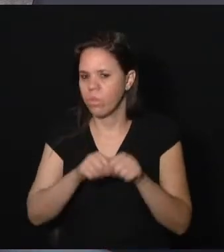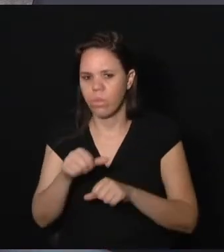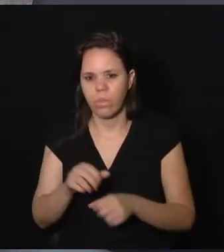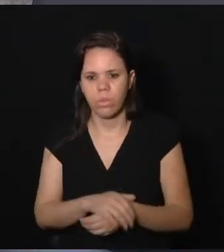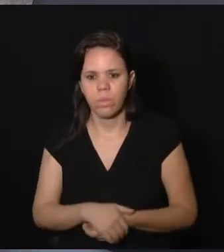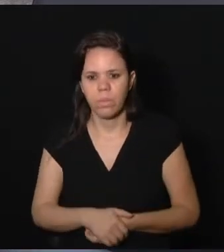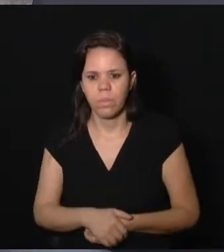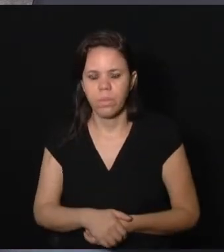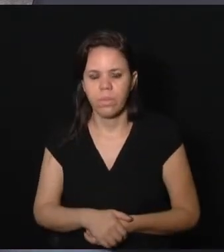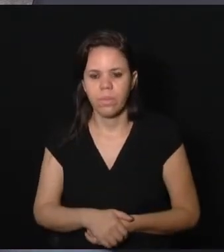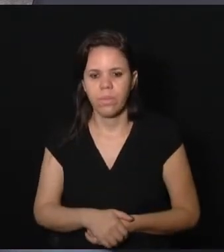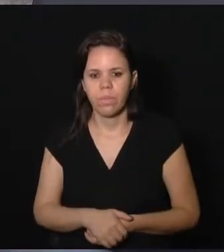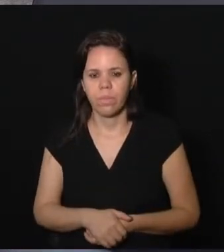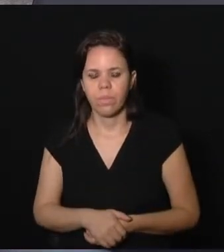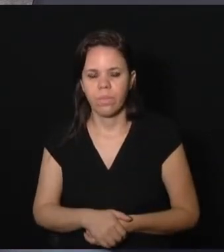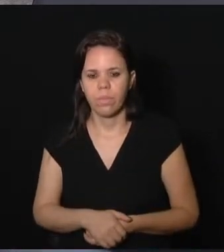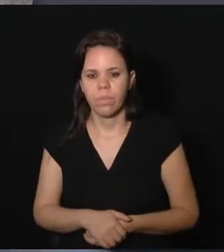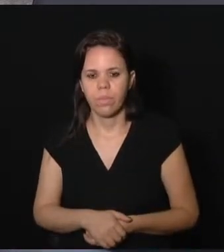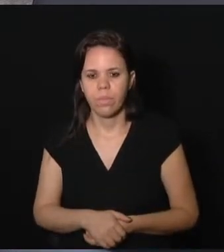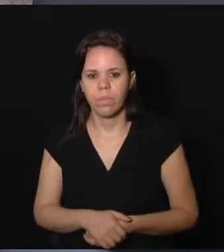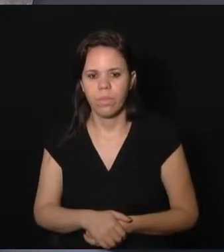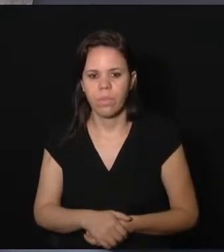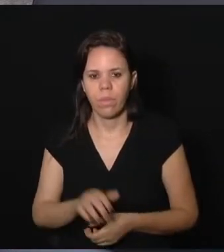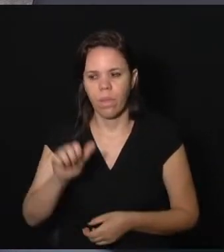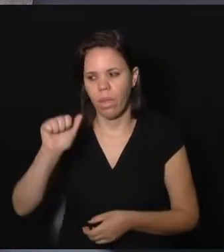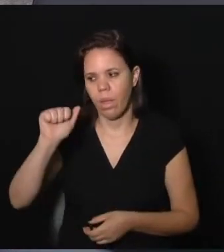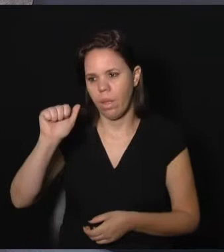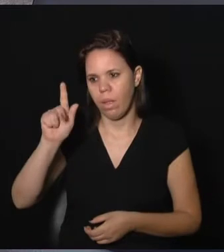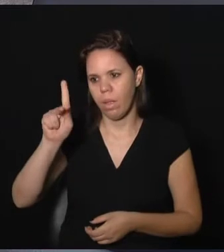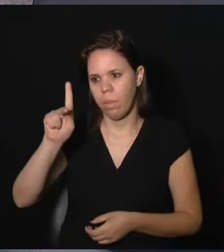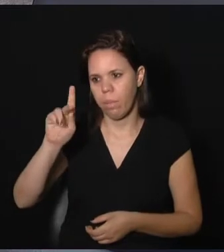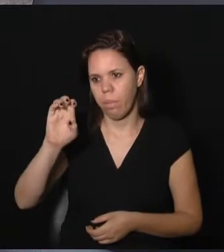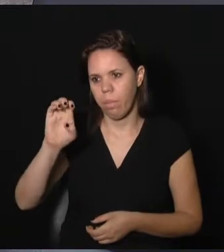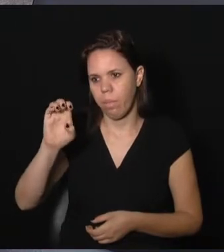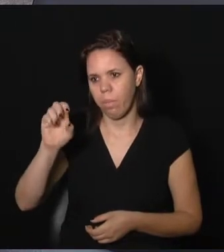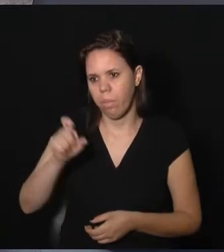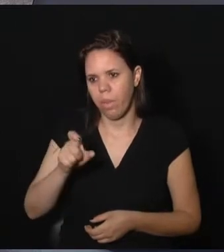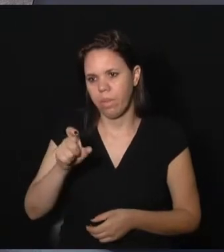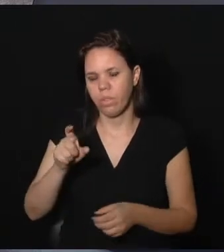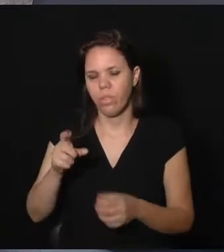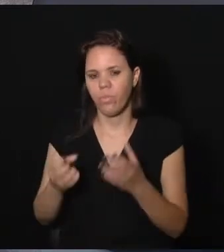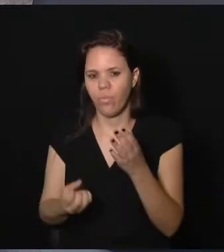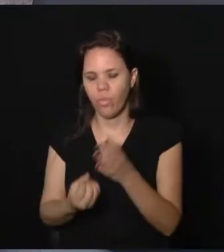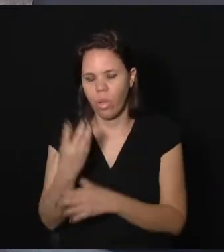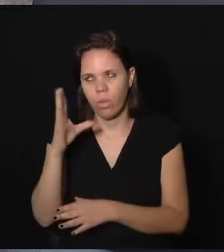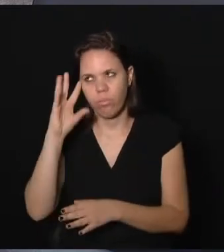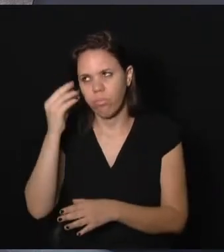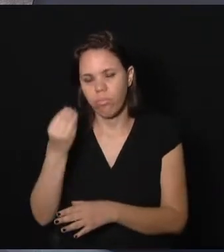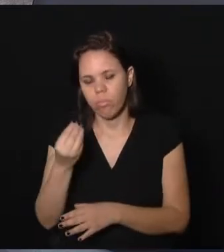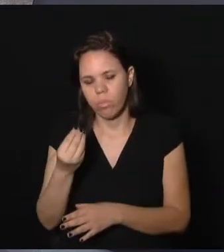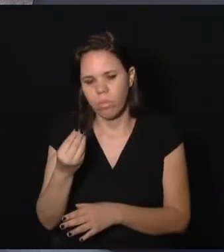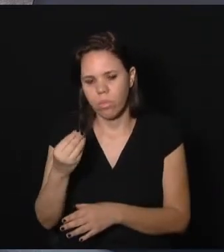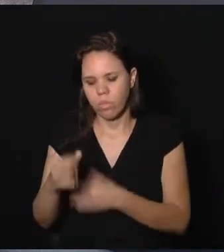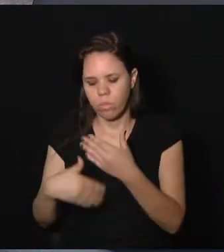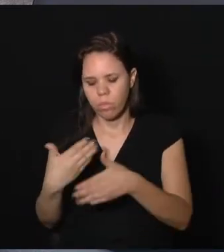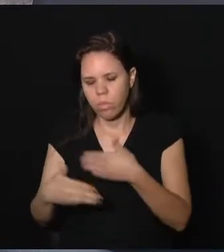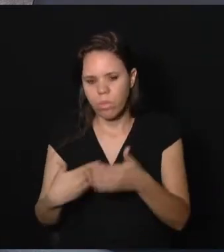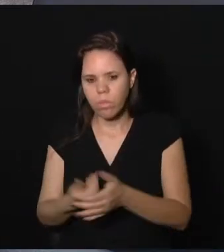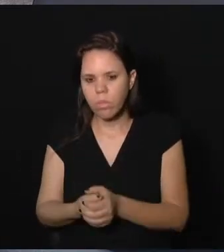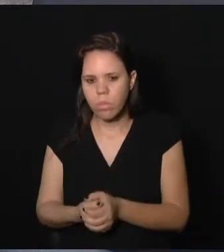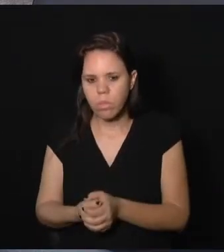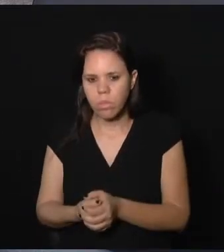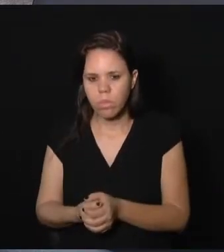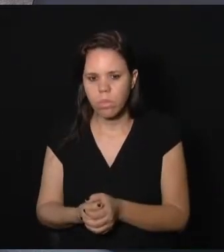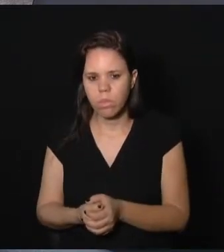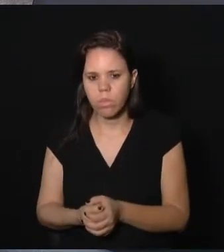né? Agora, a Apex foi criada exatamente para isso, para entender esse processo e nos